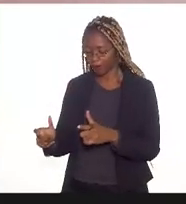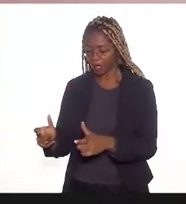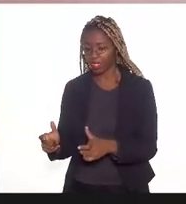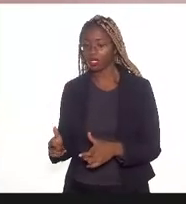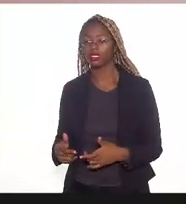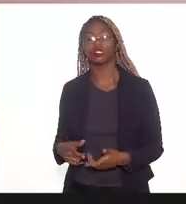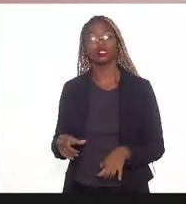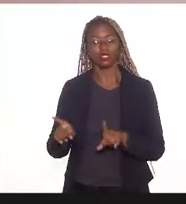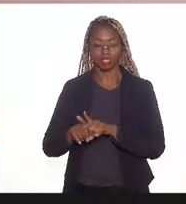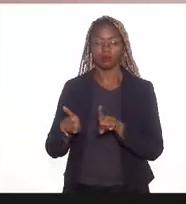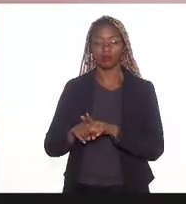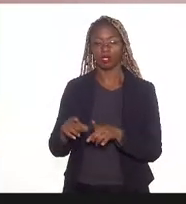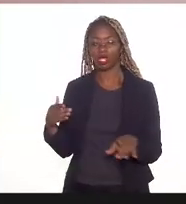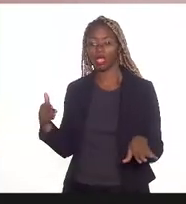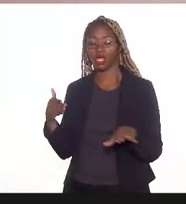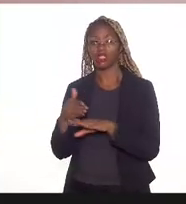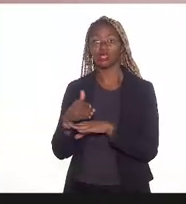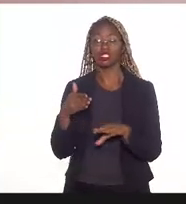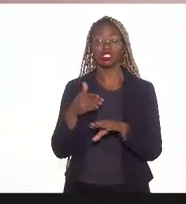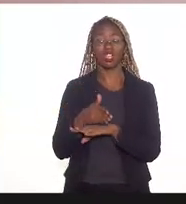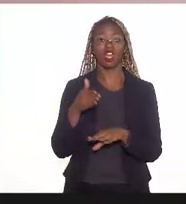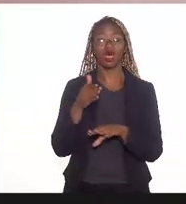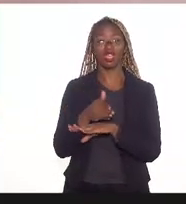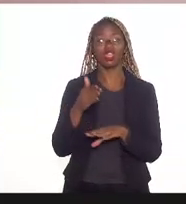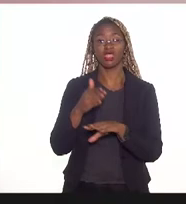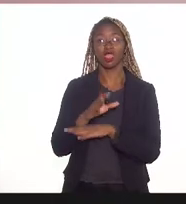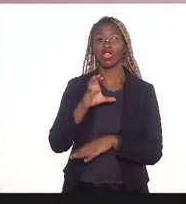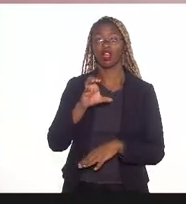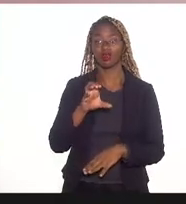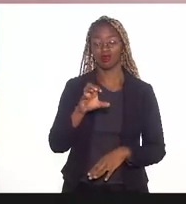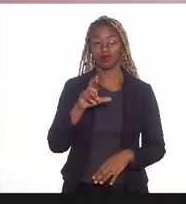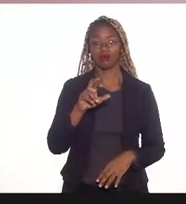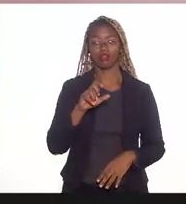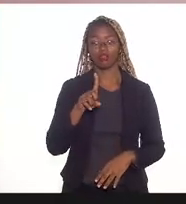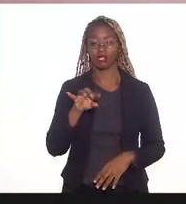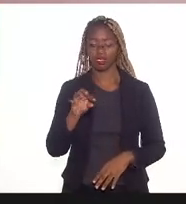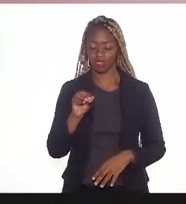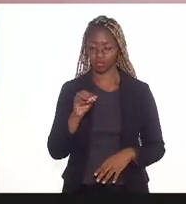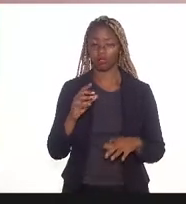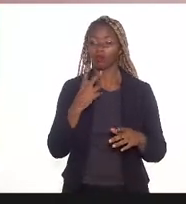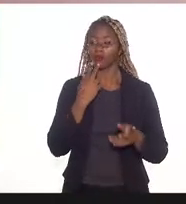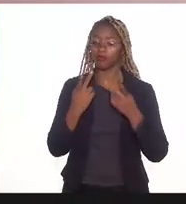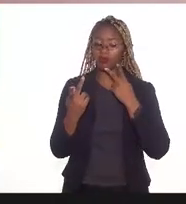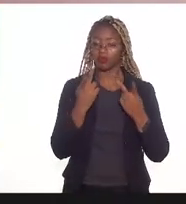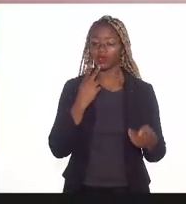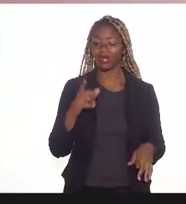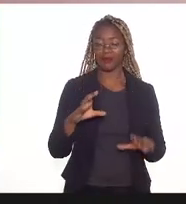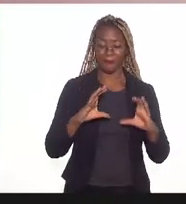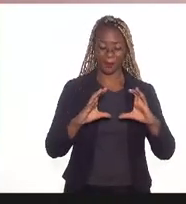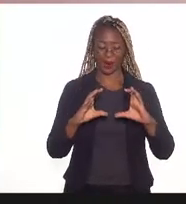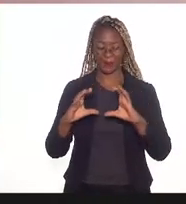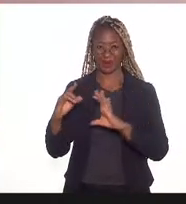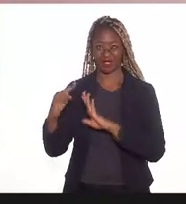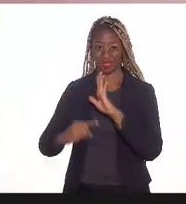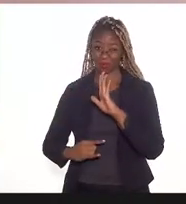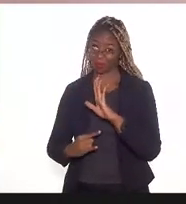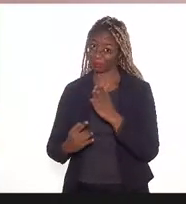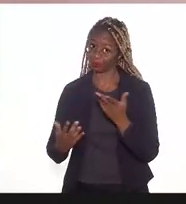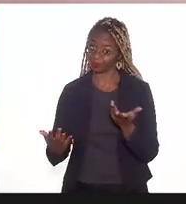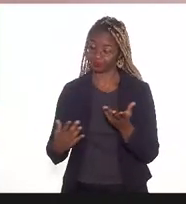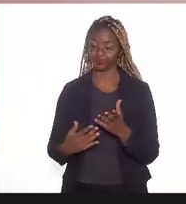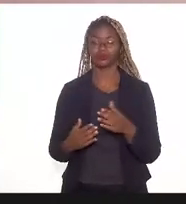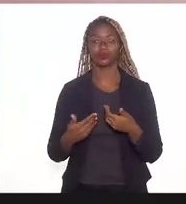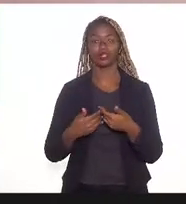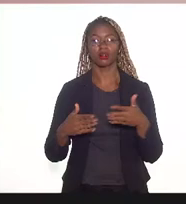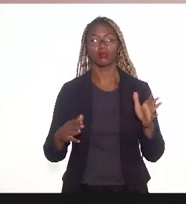com efeito negativo e teria acesso ao crédito. E a questão do volume de documentos, a gente abriu um edital